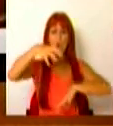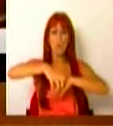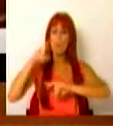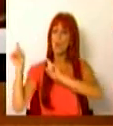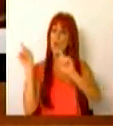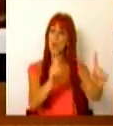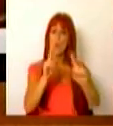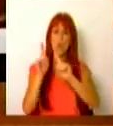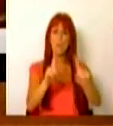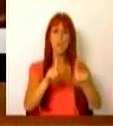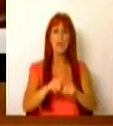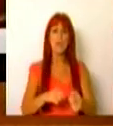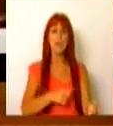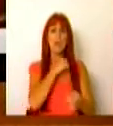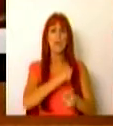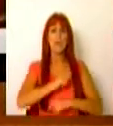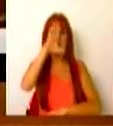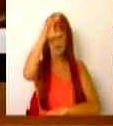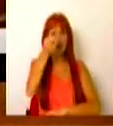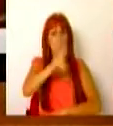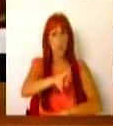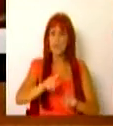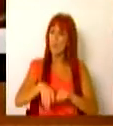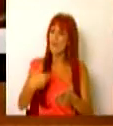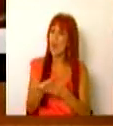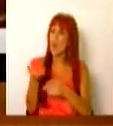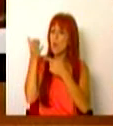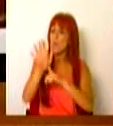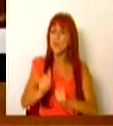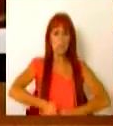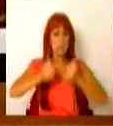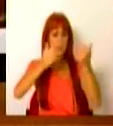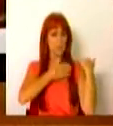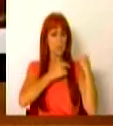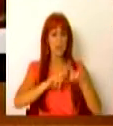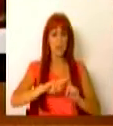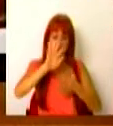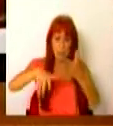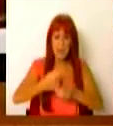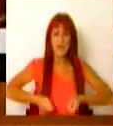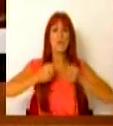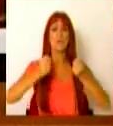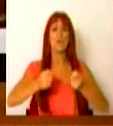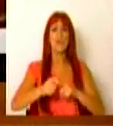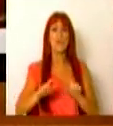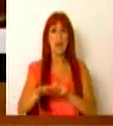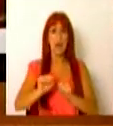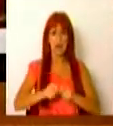Transporte, definido pelo anterior Executivo, mostrando assim ao país um bom exemplo de responsabilidade no planeamento de investimentos de relevância